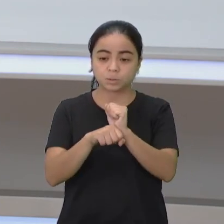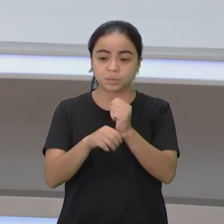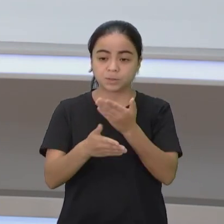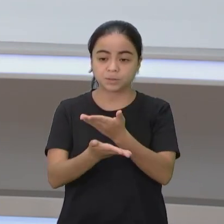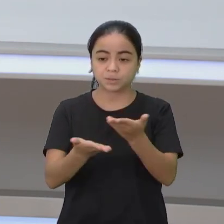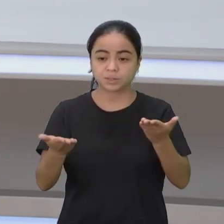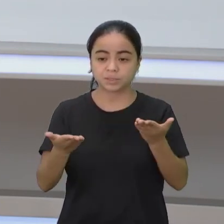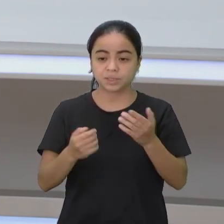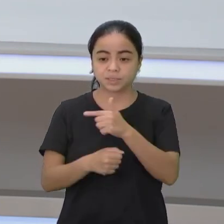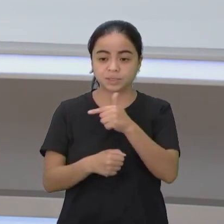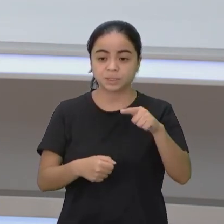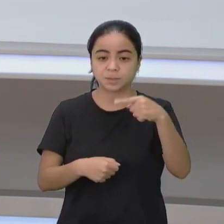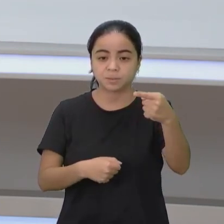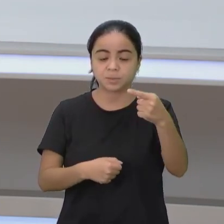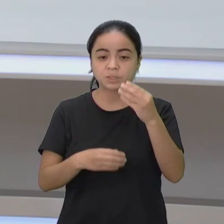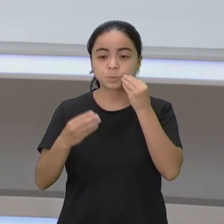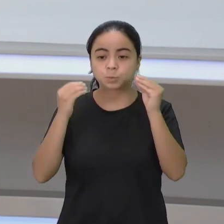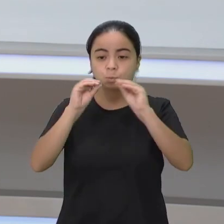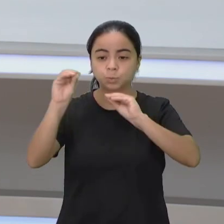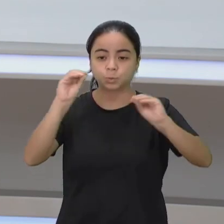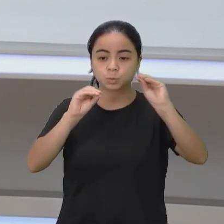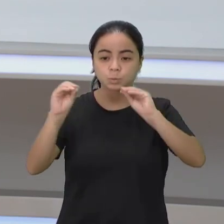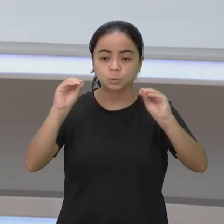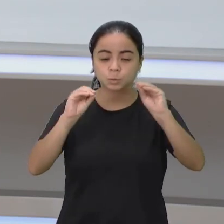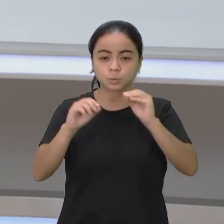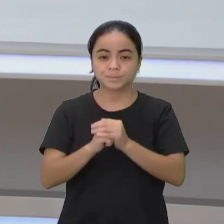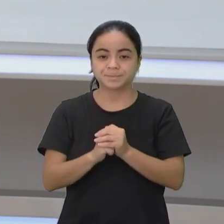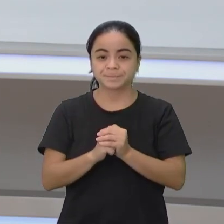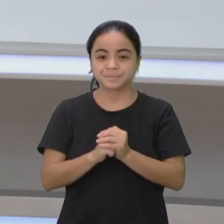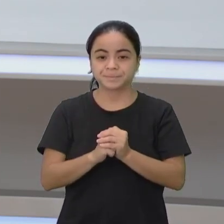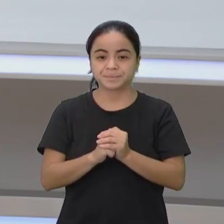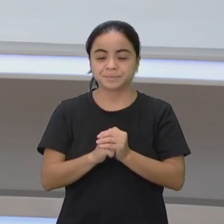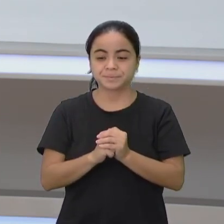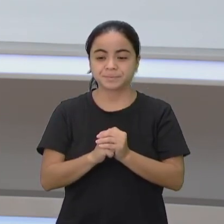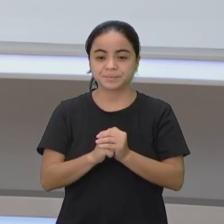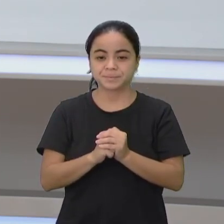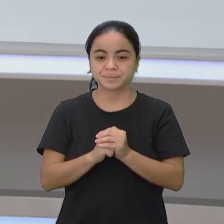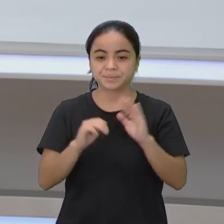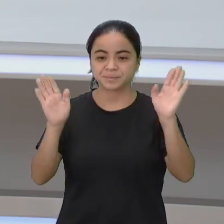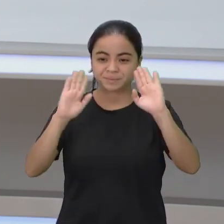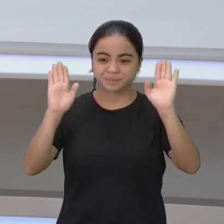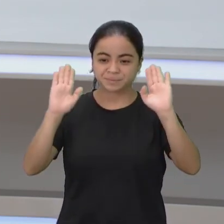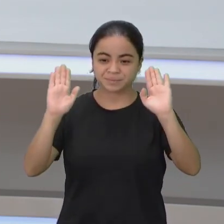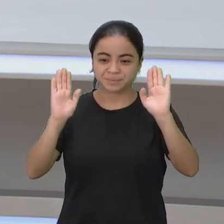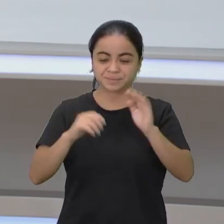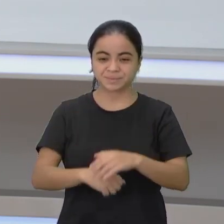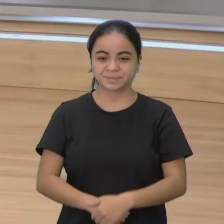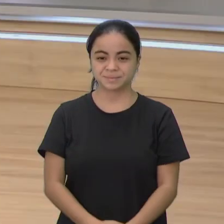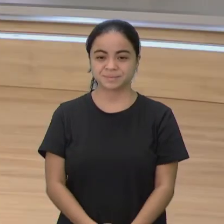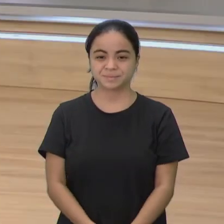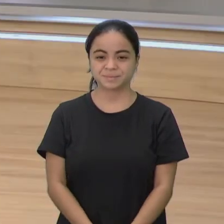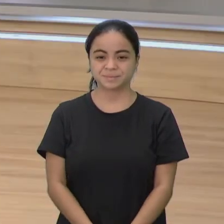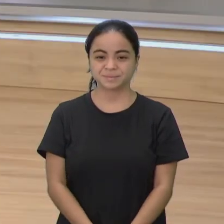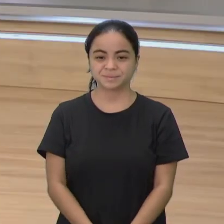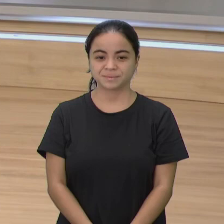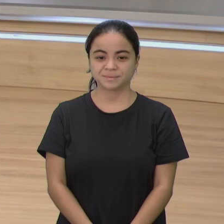até a semana que vem. Um beijo, pessoal. Vocês me acham aí no repositório, tá bom? Muito obrigada e até a próxima.